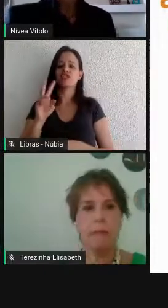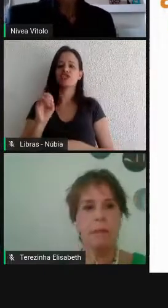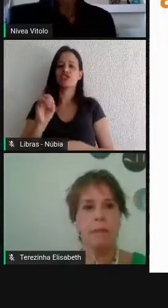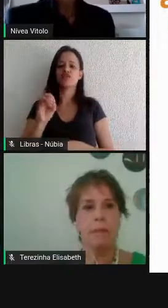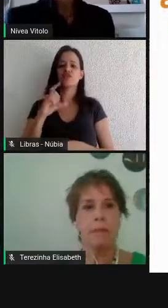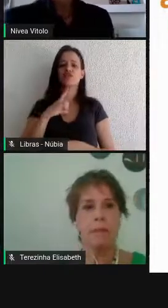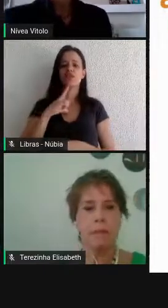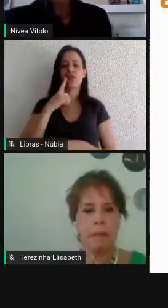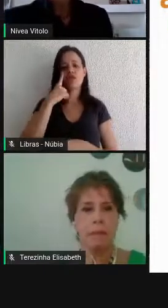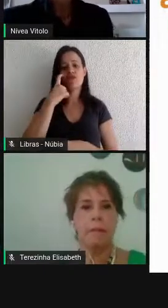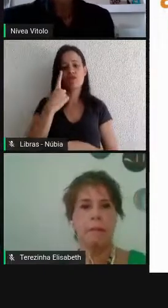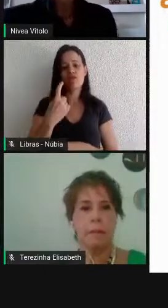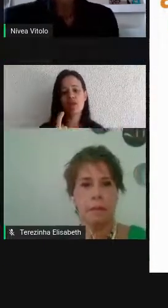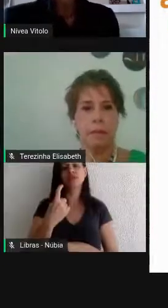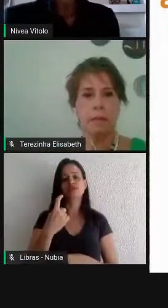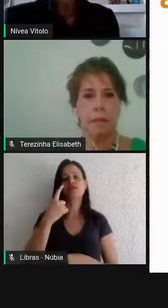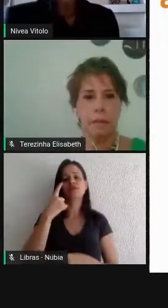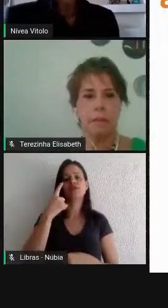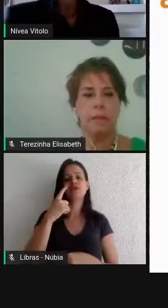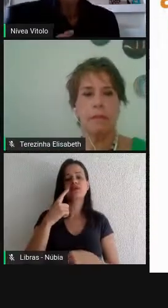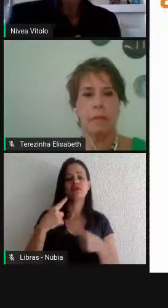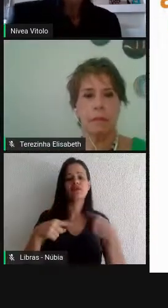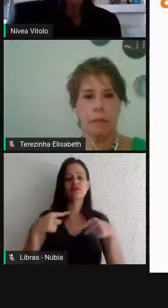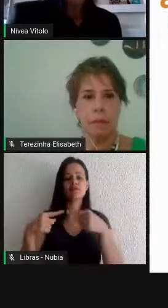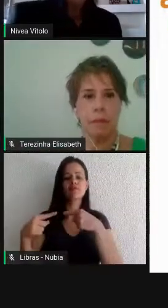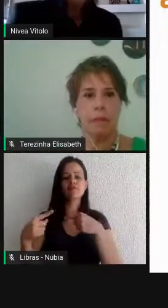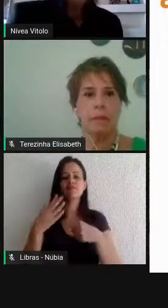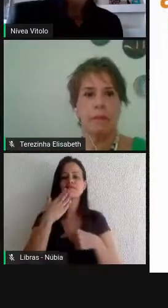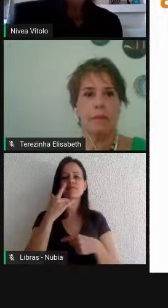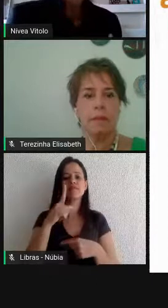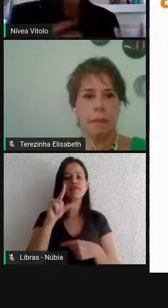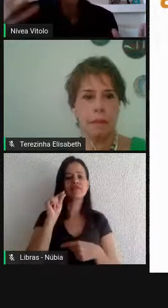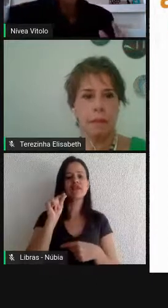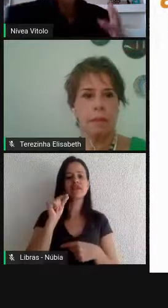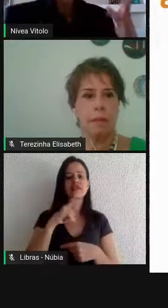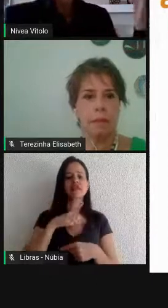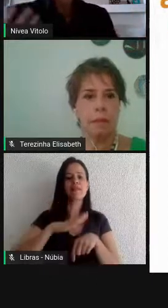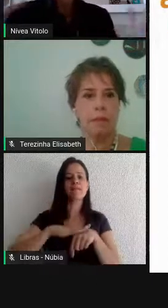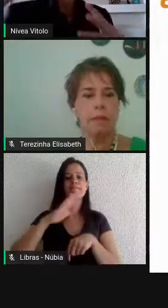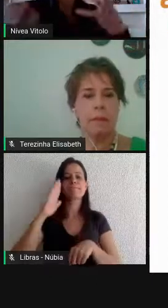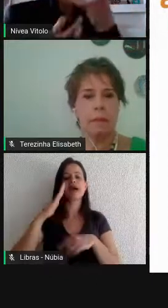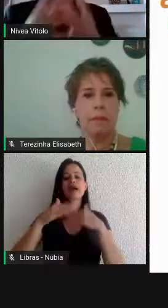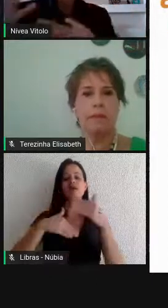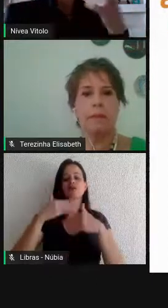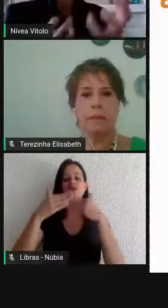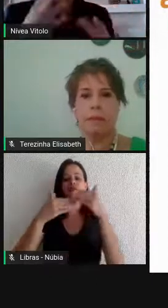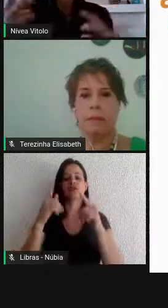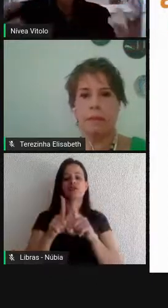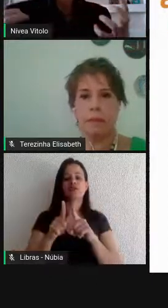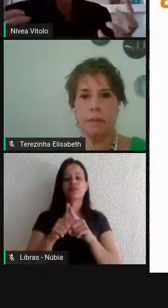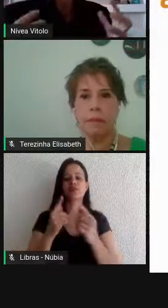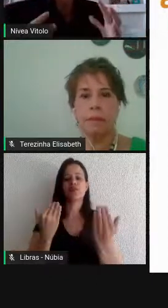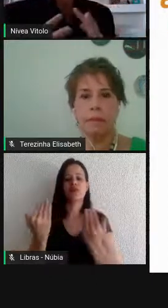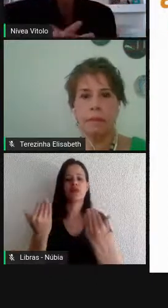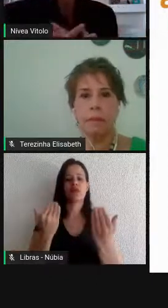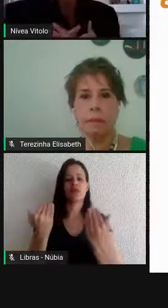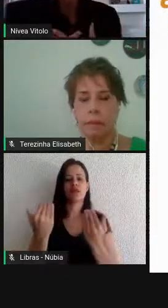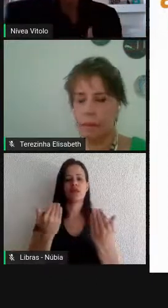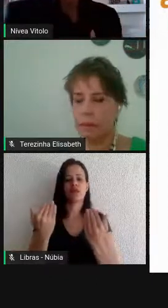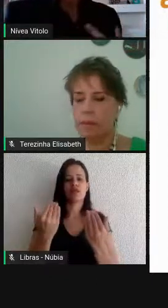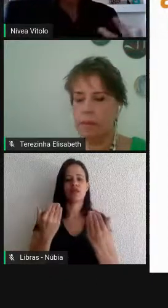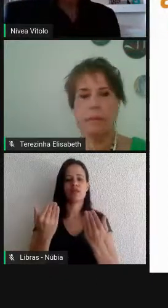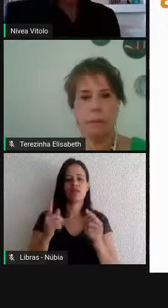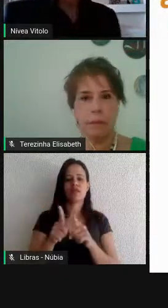sobre interesses, tipos de políticas preferidas e políticas que têm maior sucesso, considerando, né, o equilíbrio de forças no